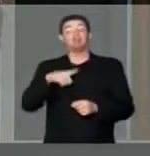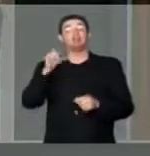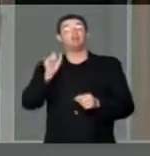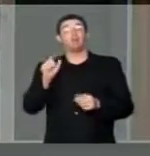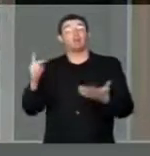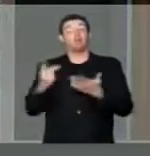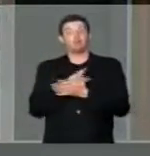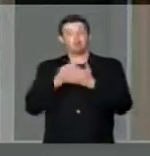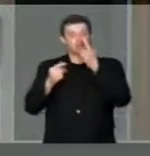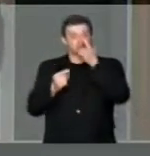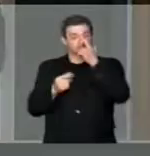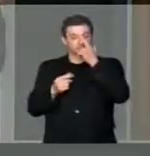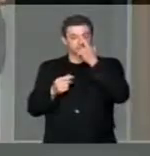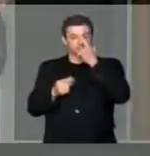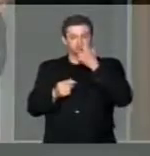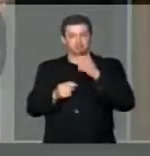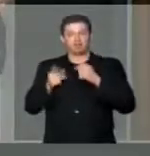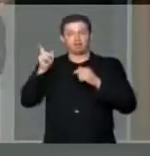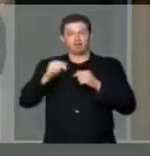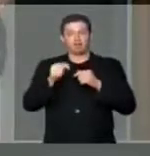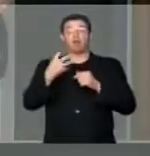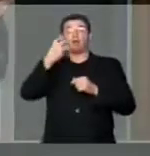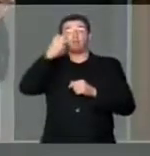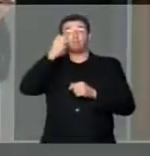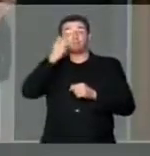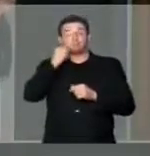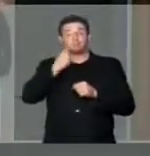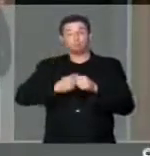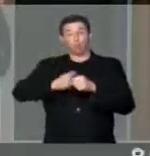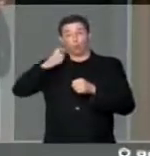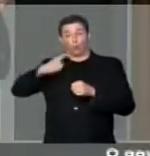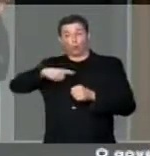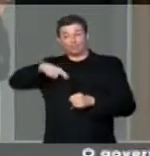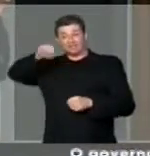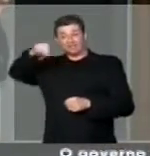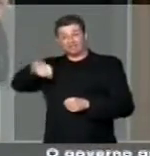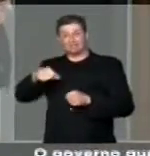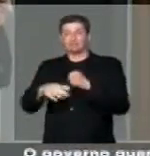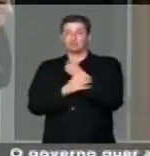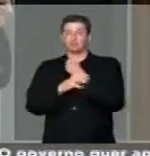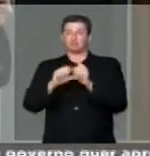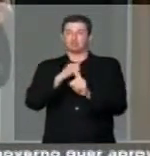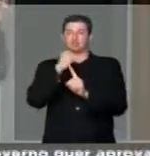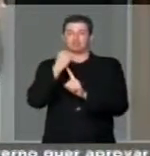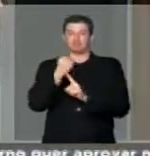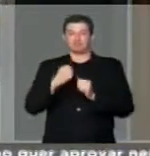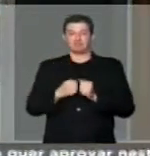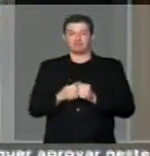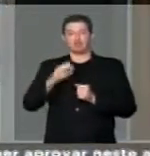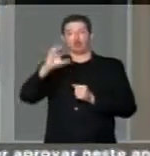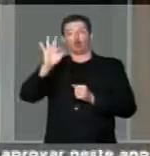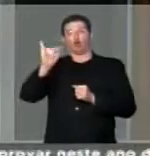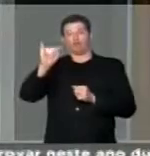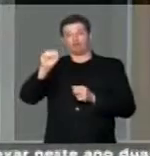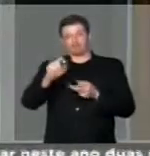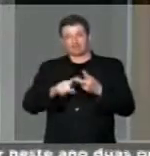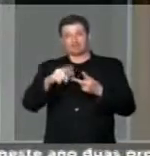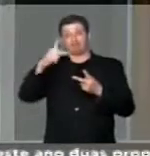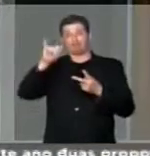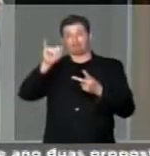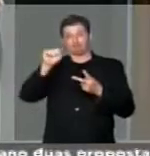O que existe de verdade é que existe um superávit na Seguridade Social, na cobrança do COFINS, do